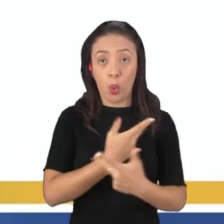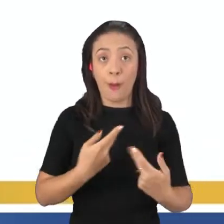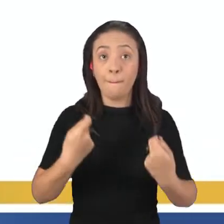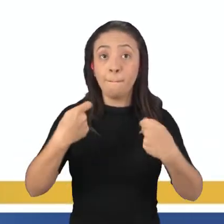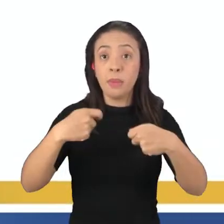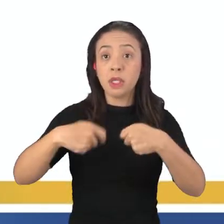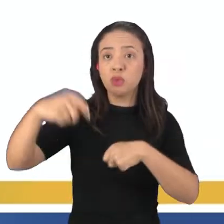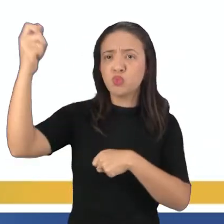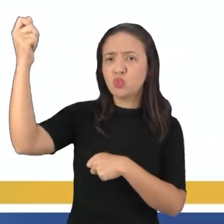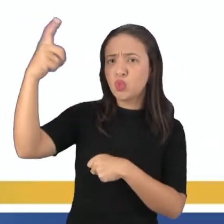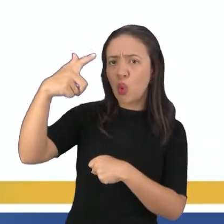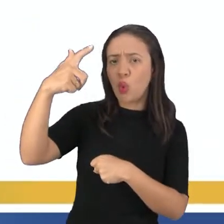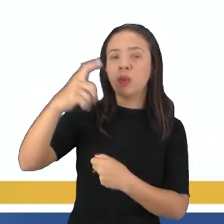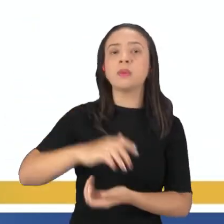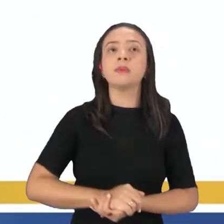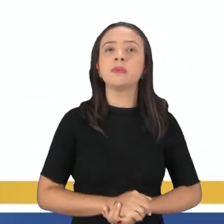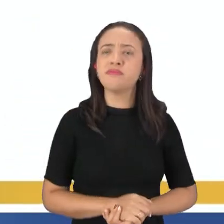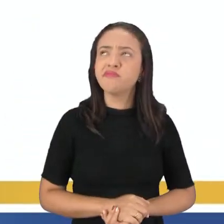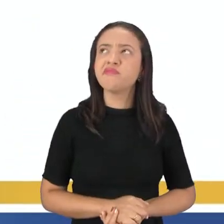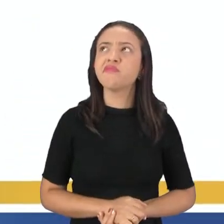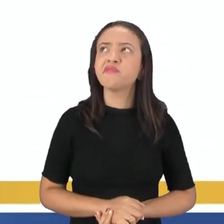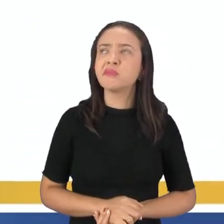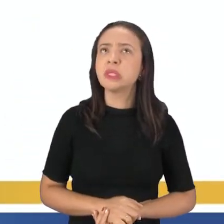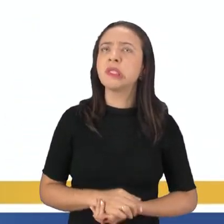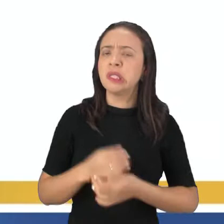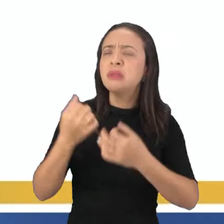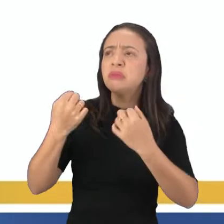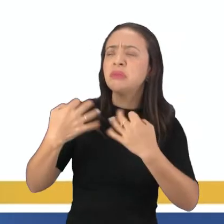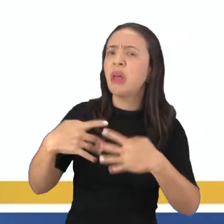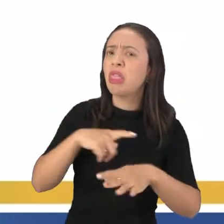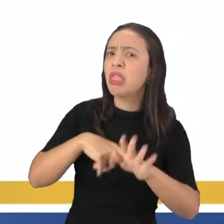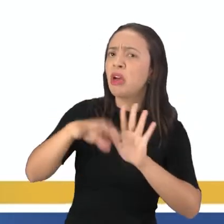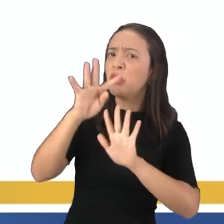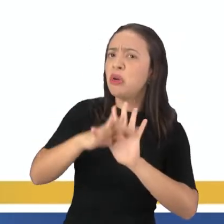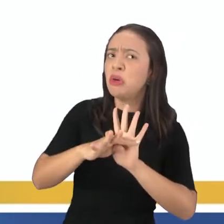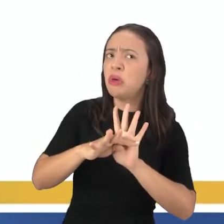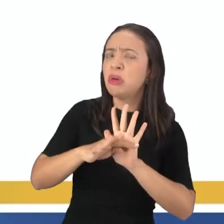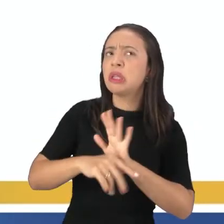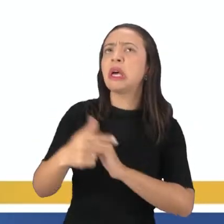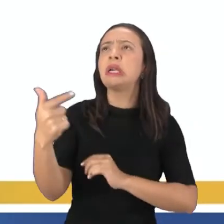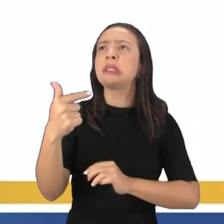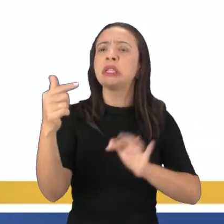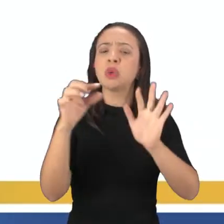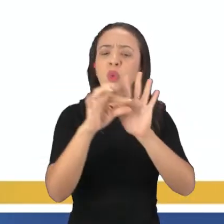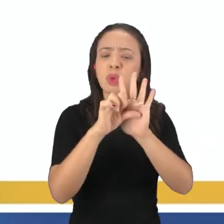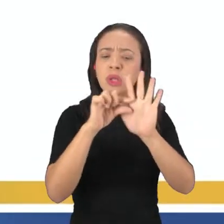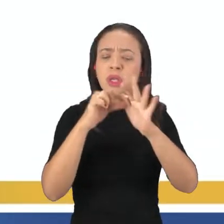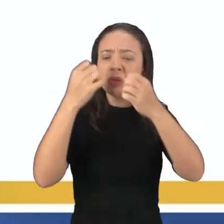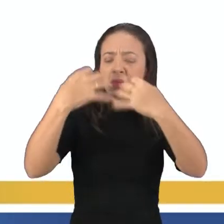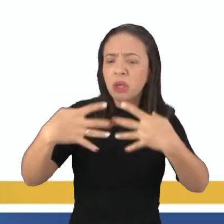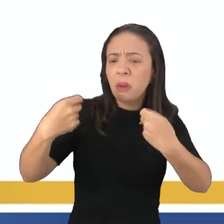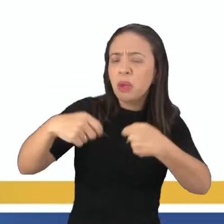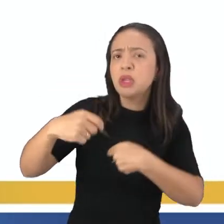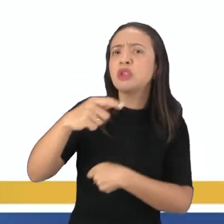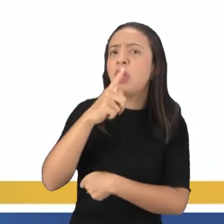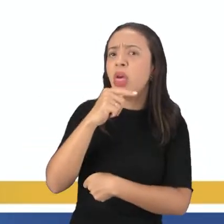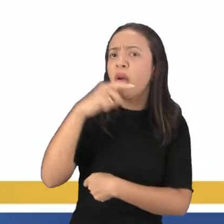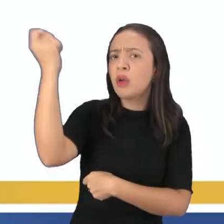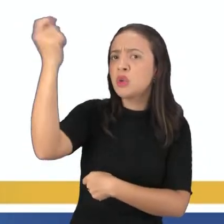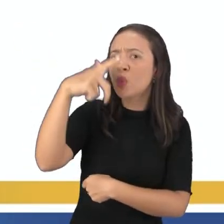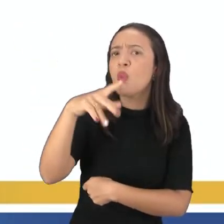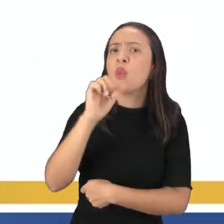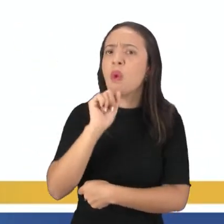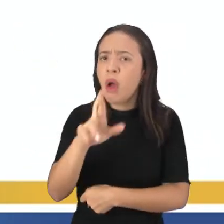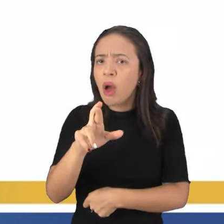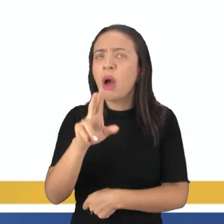seres vivos precisam da luz do sol. Falou sobre isso. Na segunda linha fala que precisam de água, luz